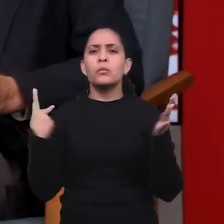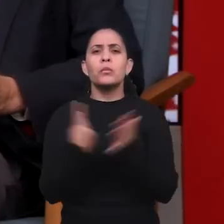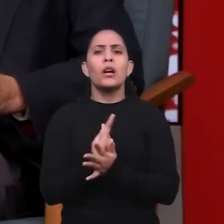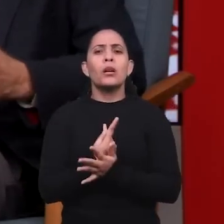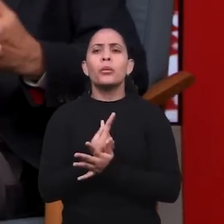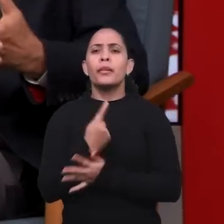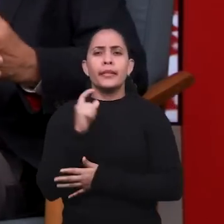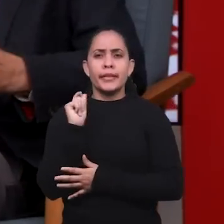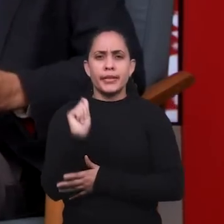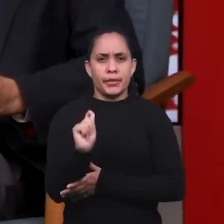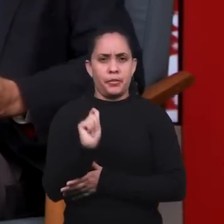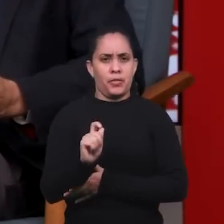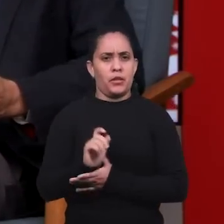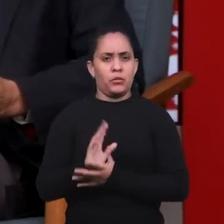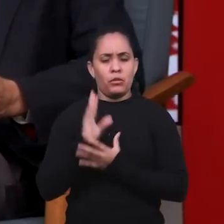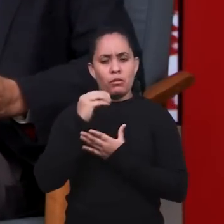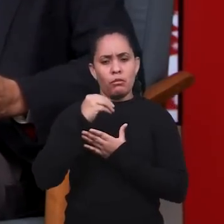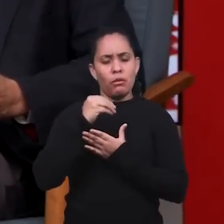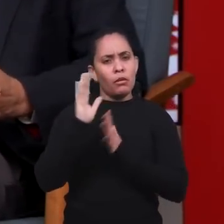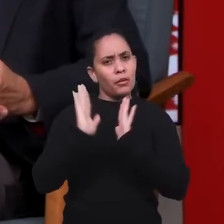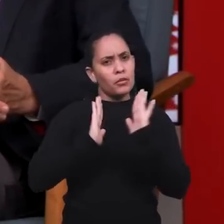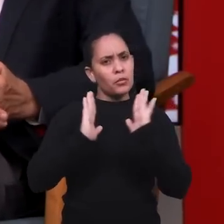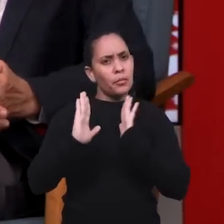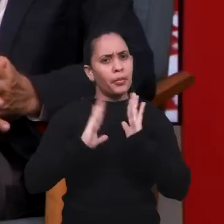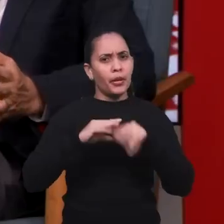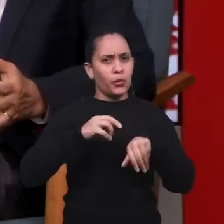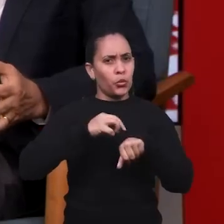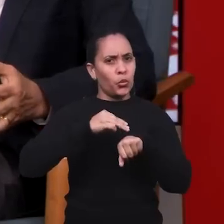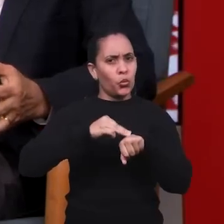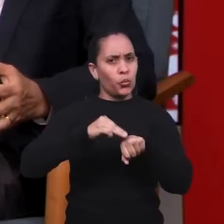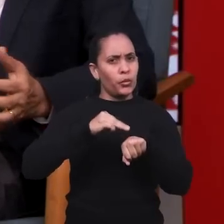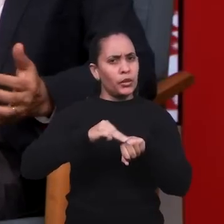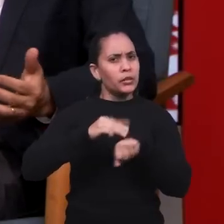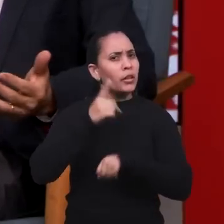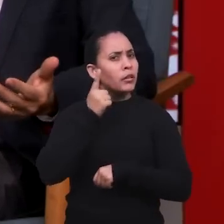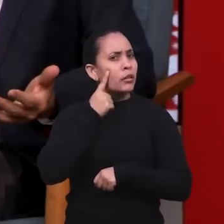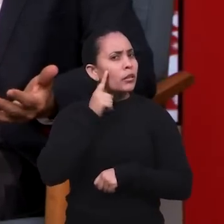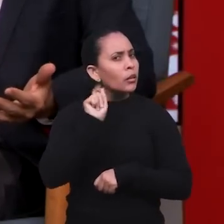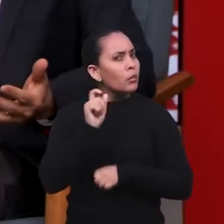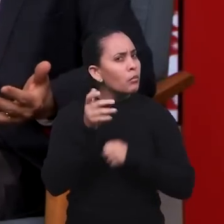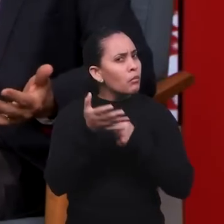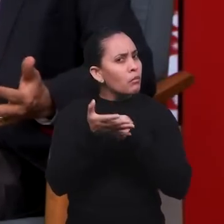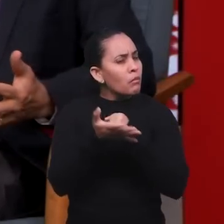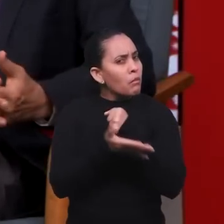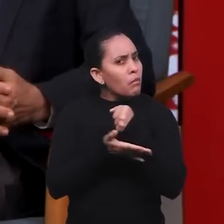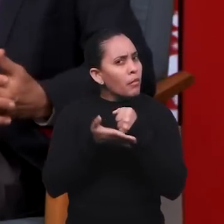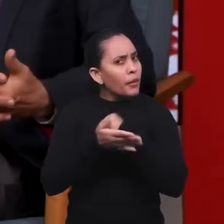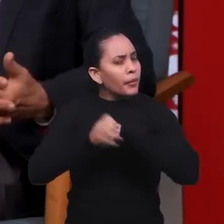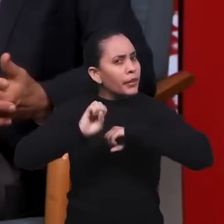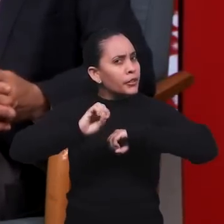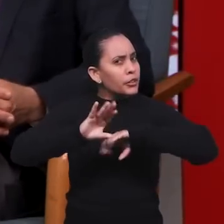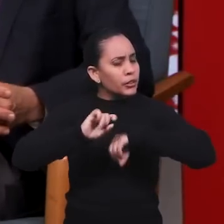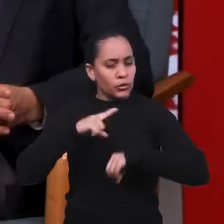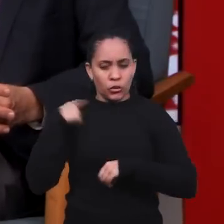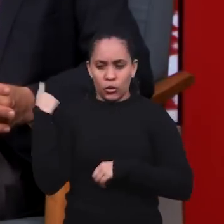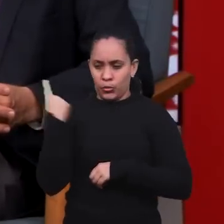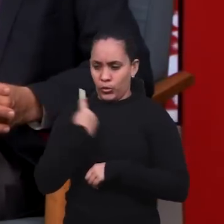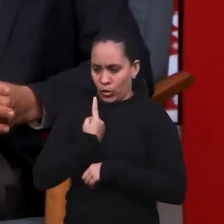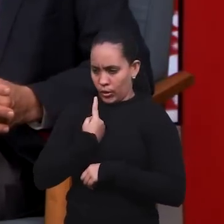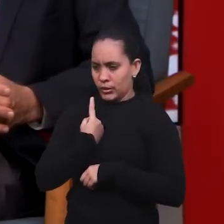aconteceu dentro do seu ministério tem uma base de ensino para nós, como